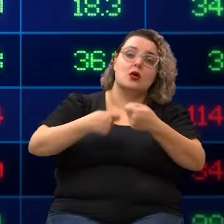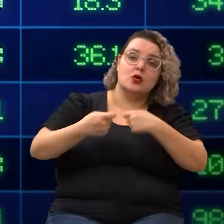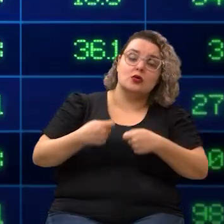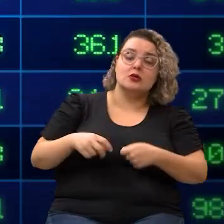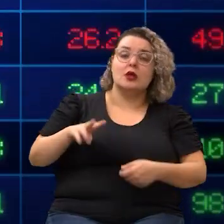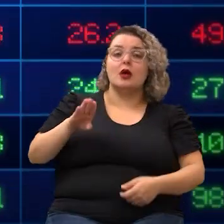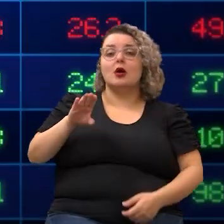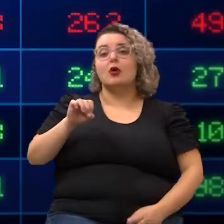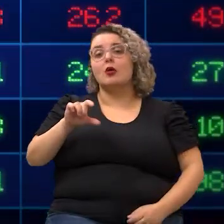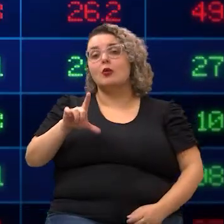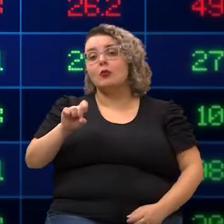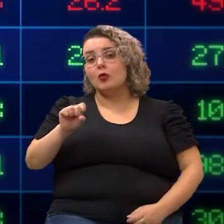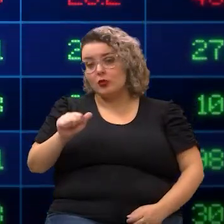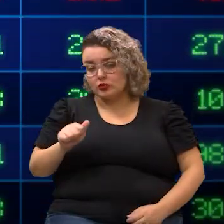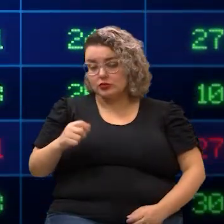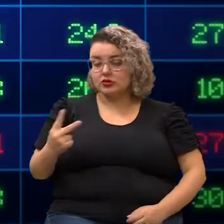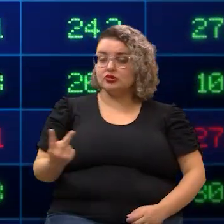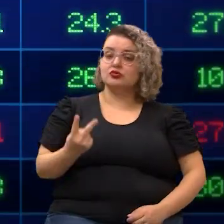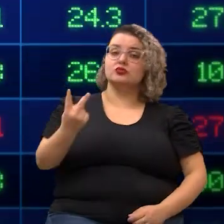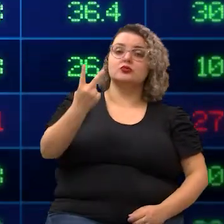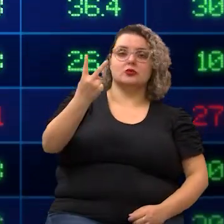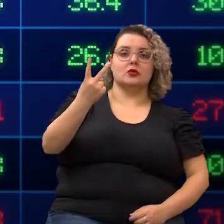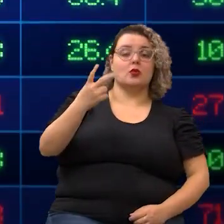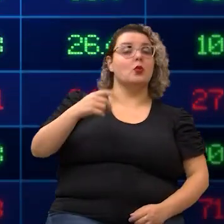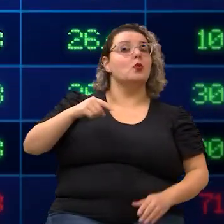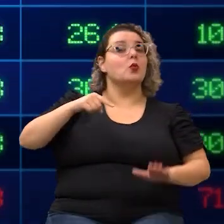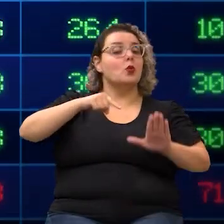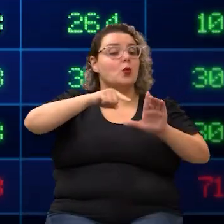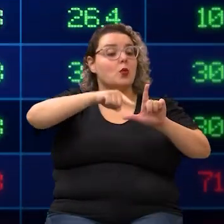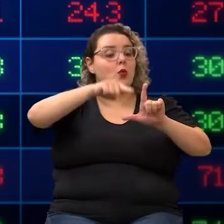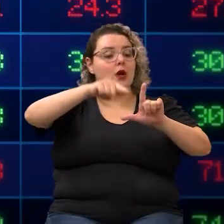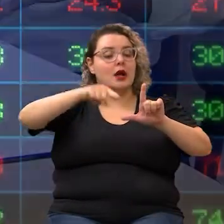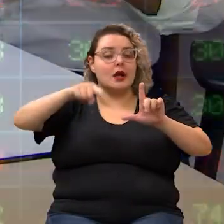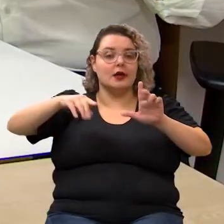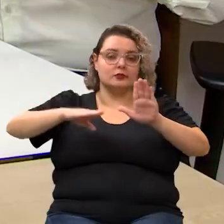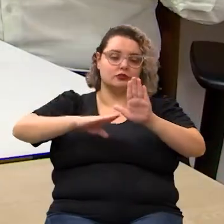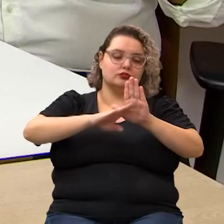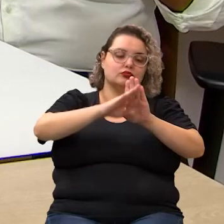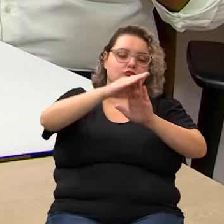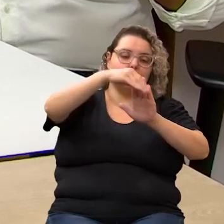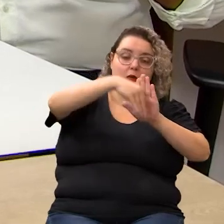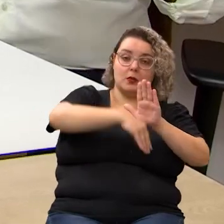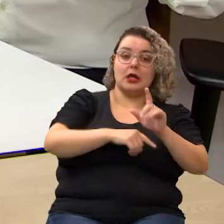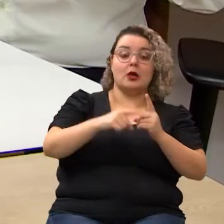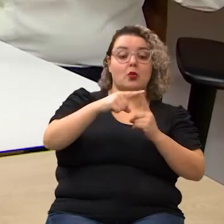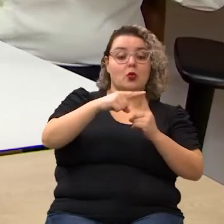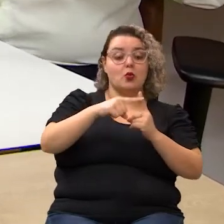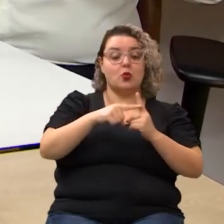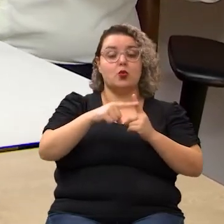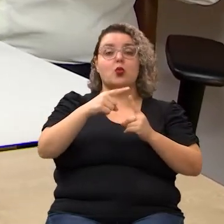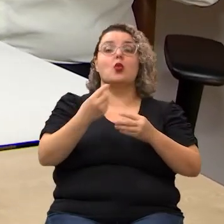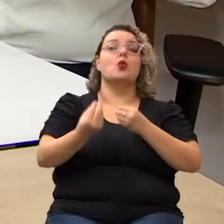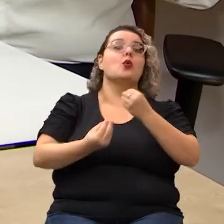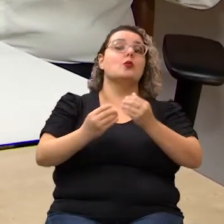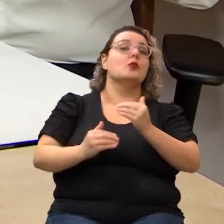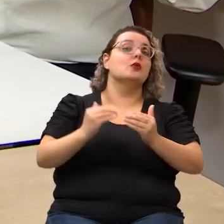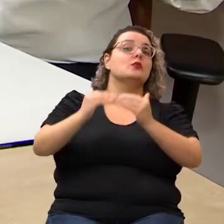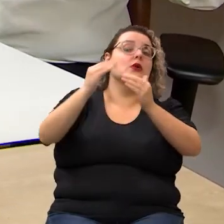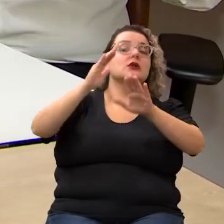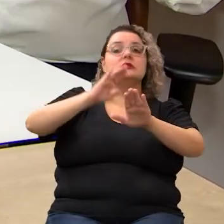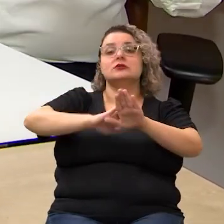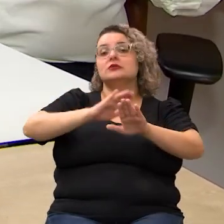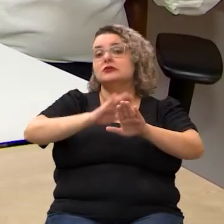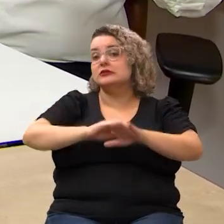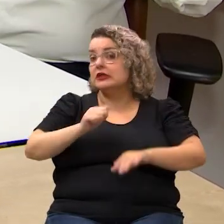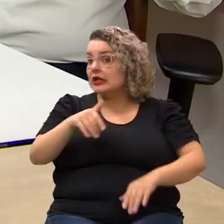negociação na Bolsa de Valores. Então, o índice Ibovespa, ele é um termômetro de como está o desempenho